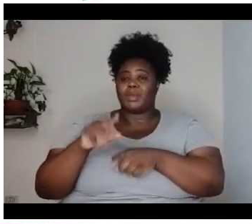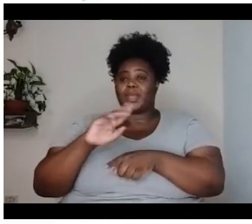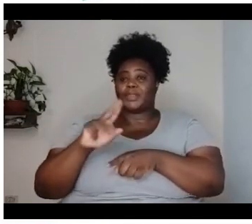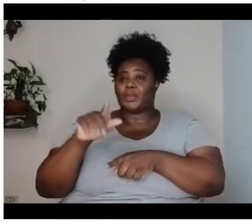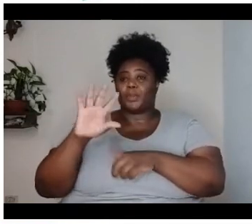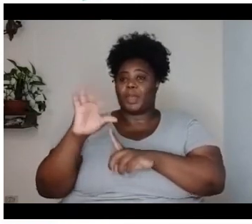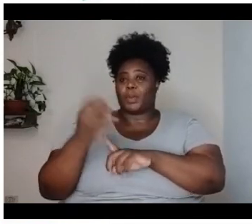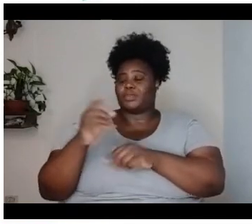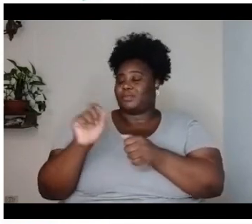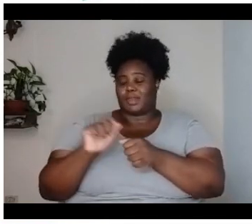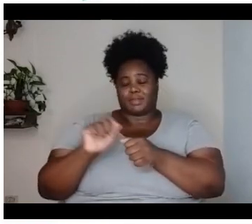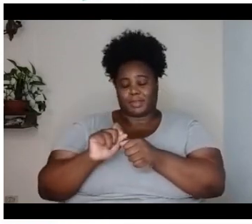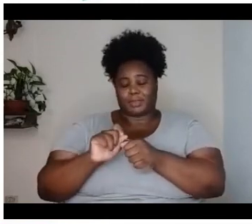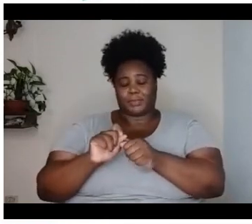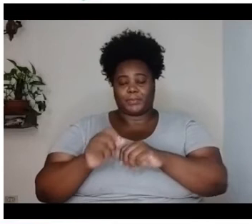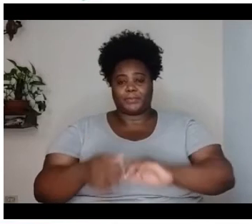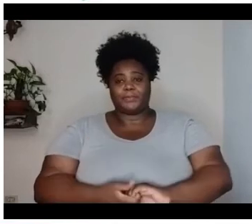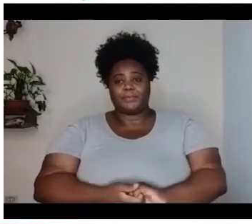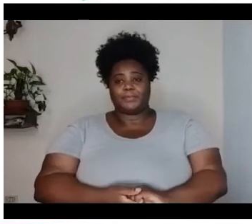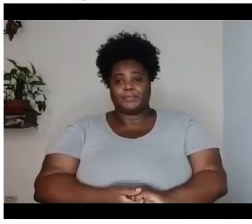fazendo, sabe? É muito